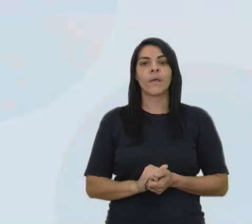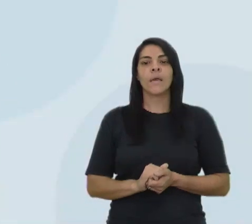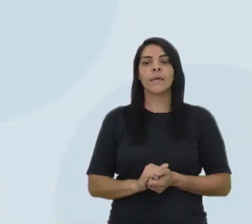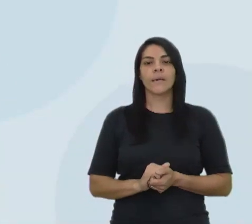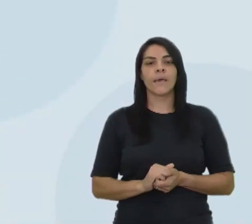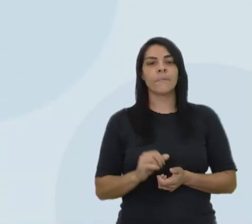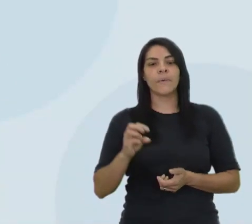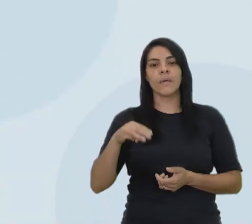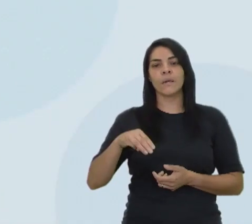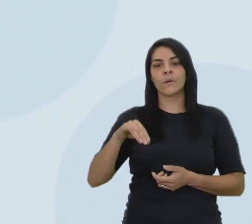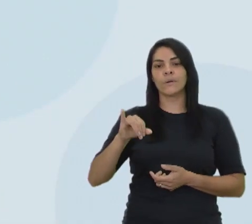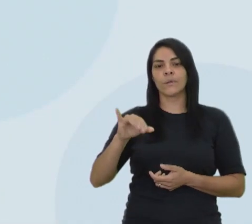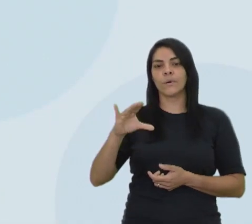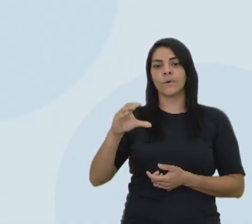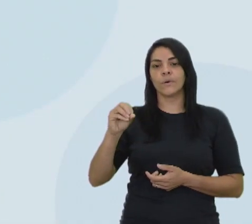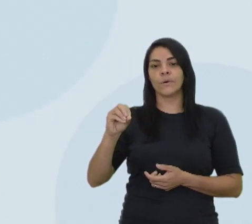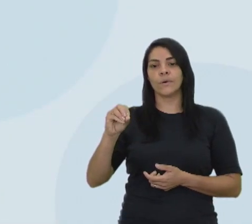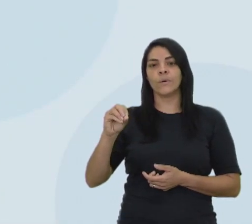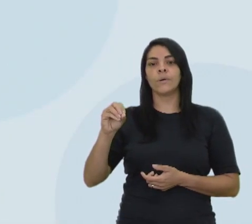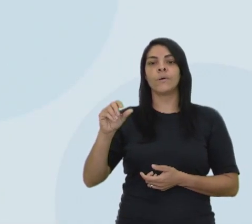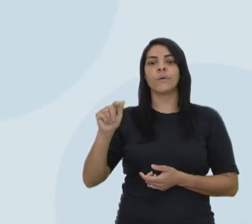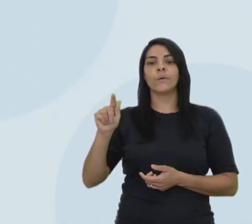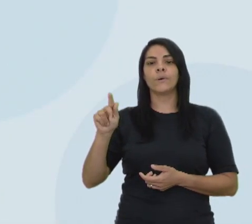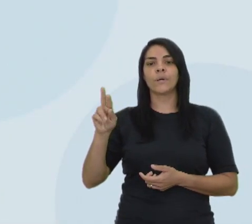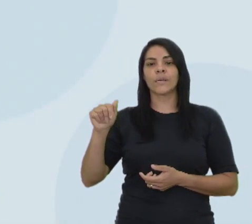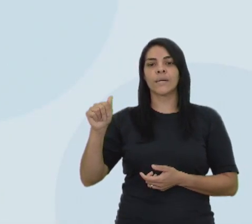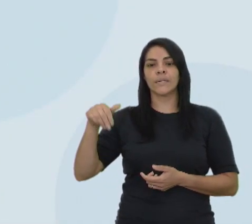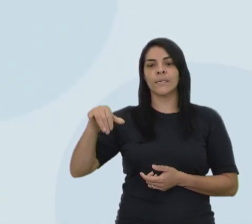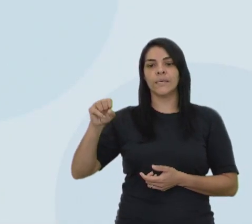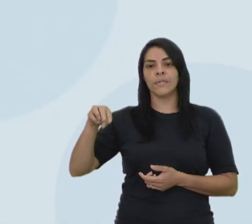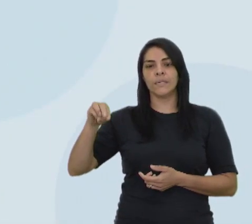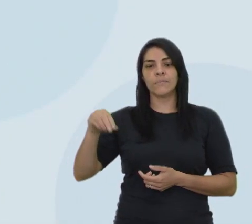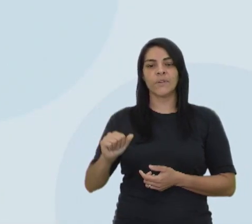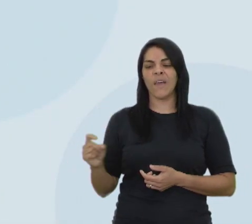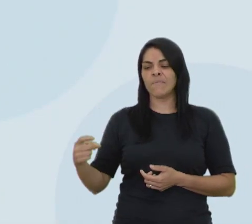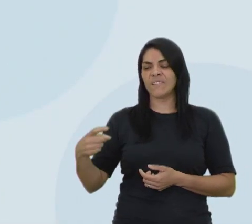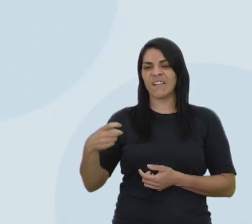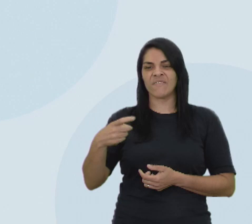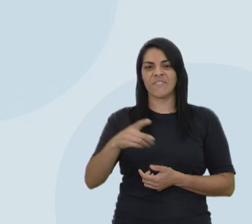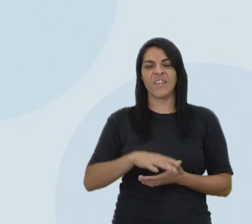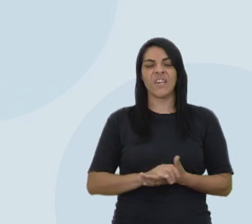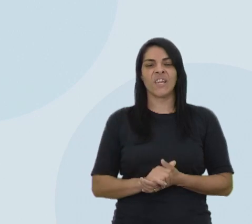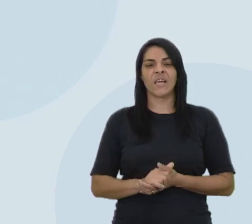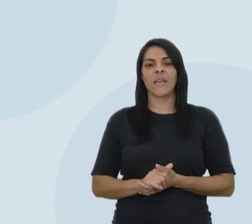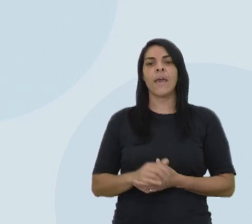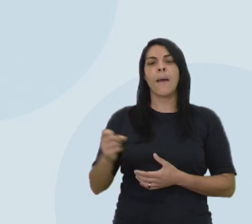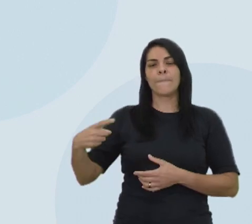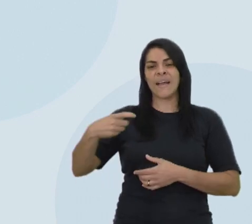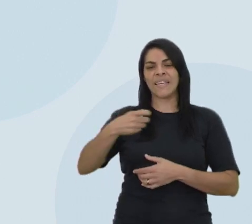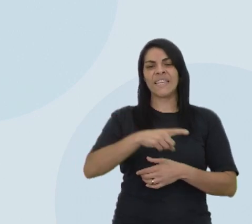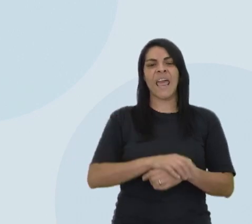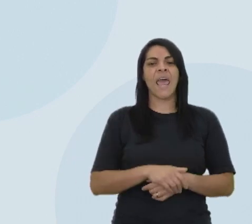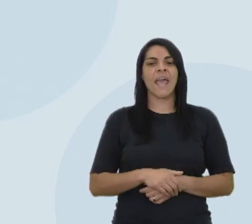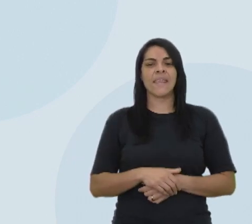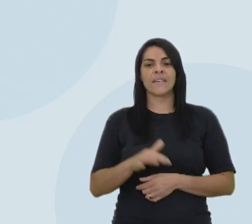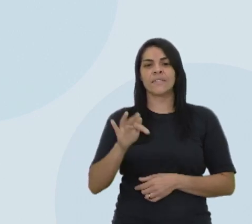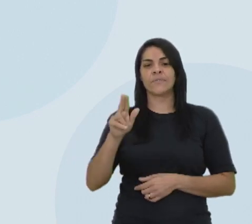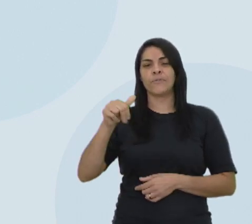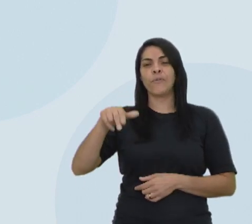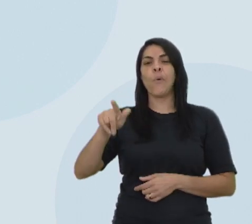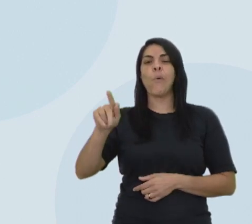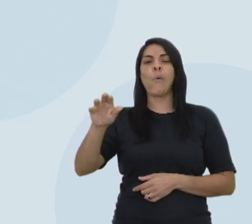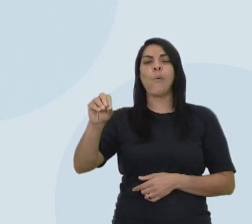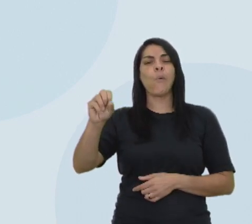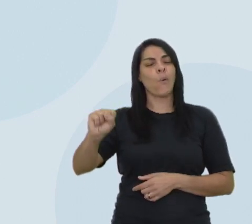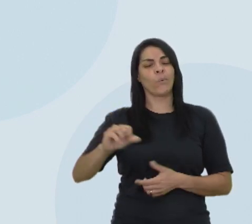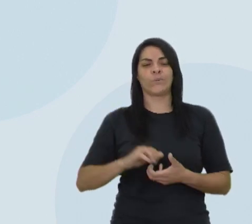gente esquece absurdamente, que são justamente os fungos, as bactérias, né, entre